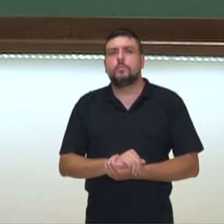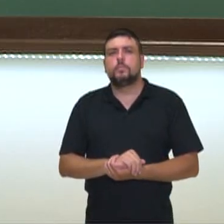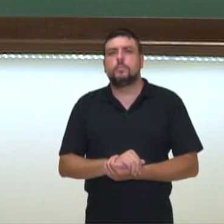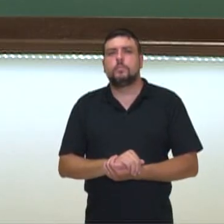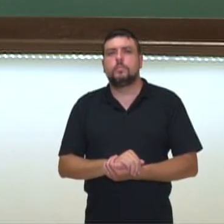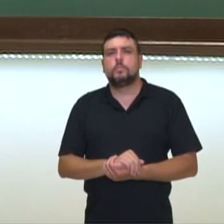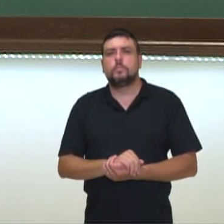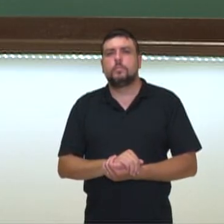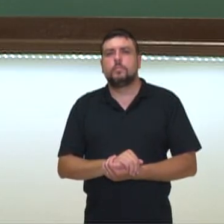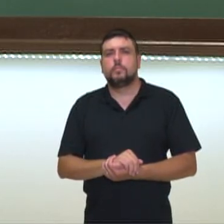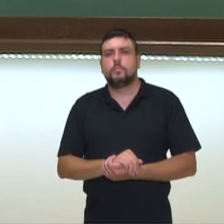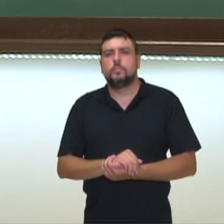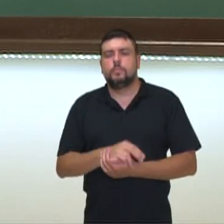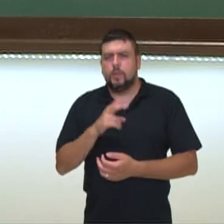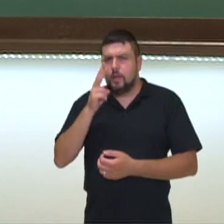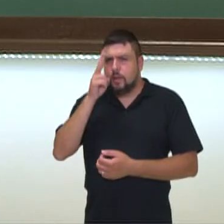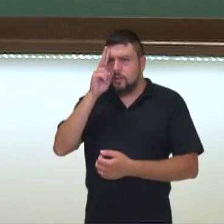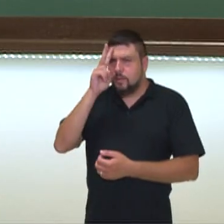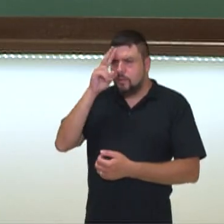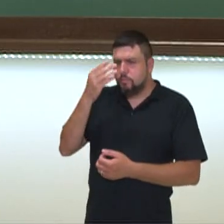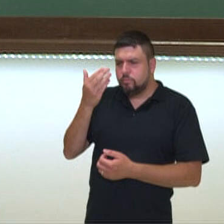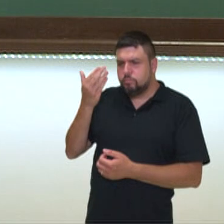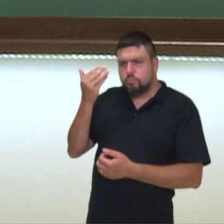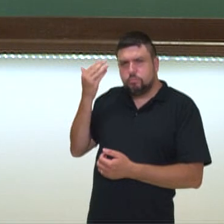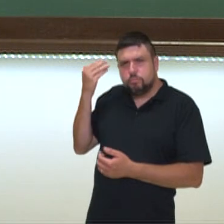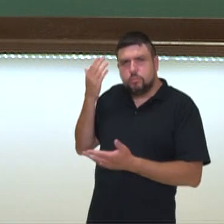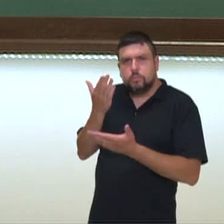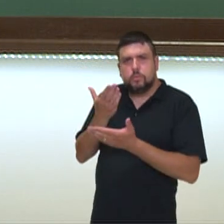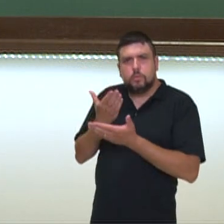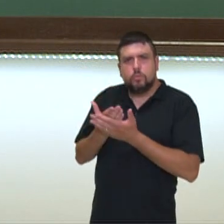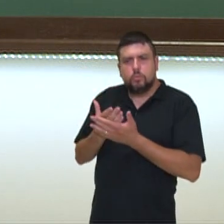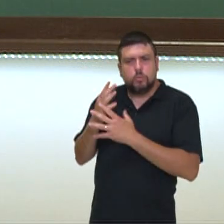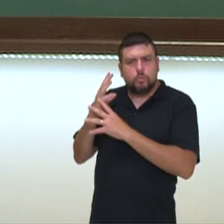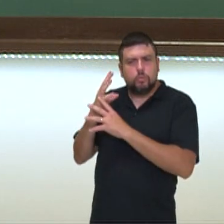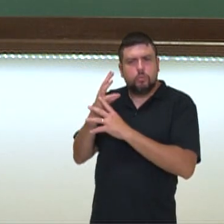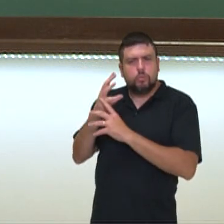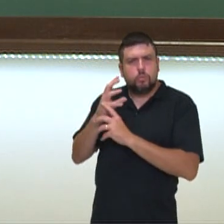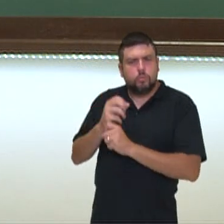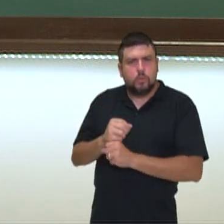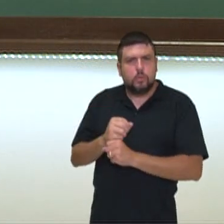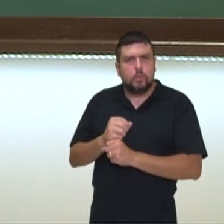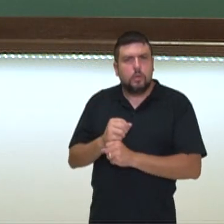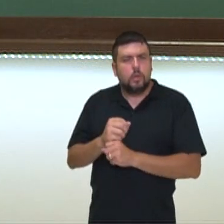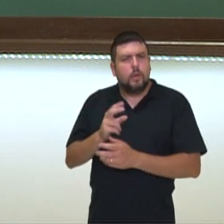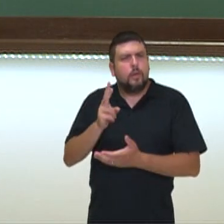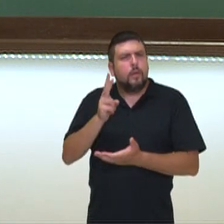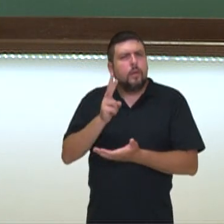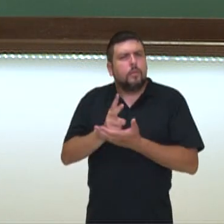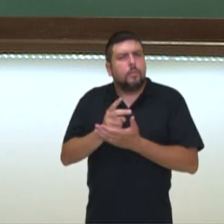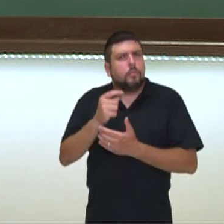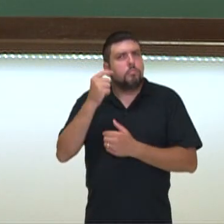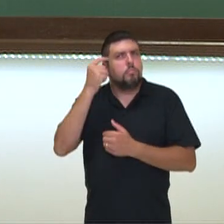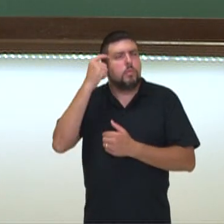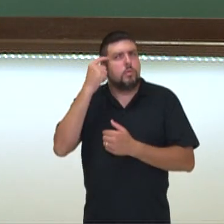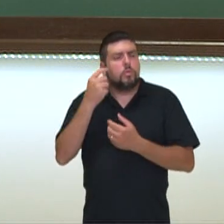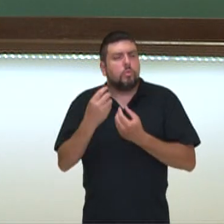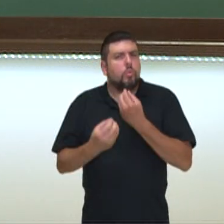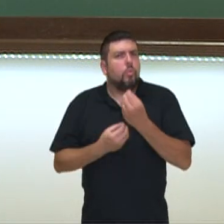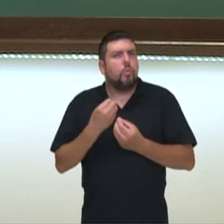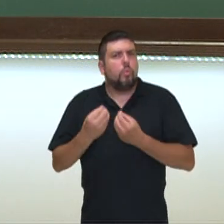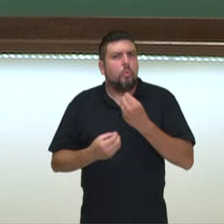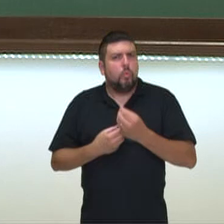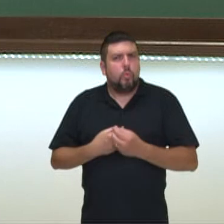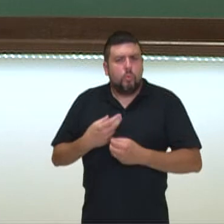Relembrando um pouquinho o que a gente já vem estudando, né? E sempre pensando na nossa realidade, na nossa